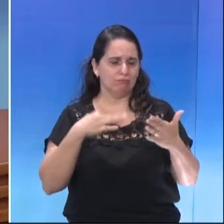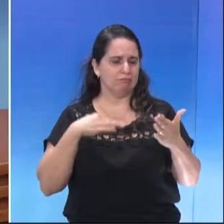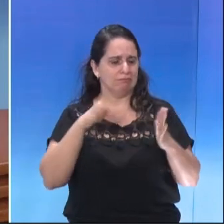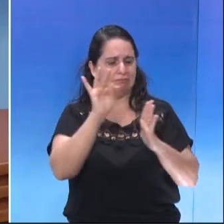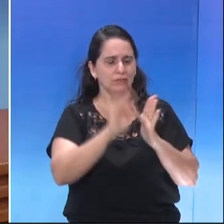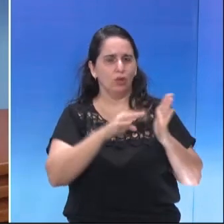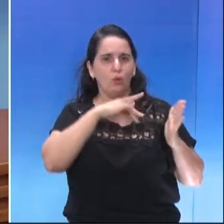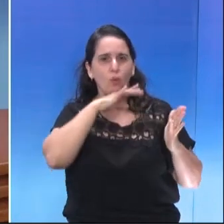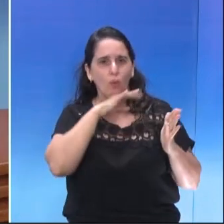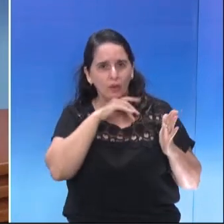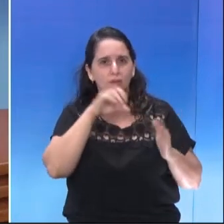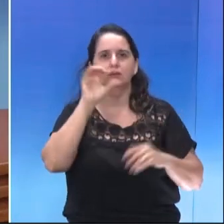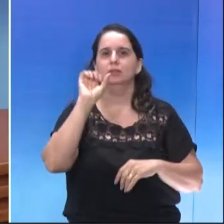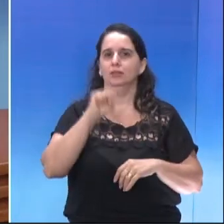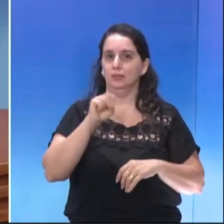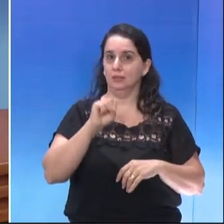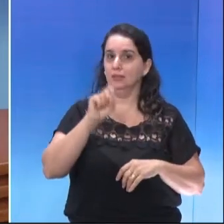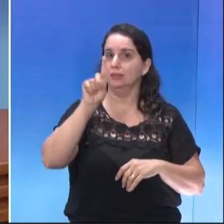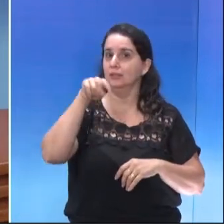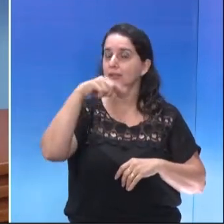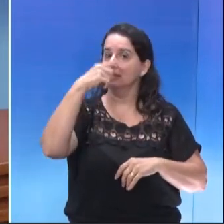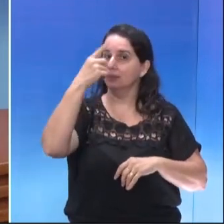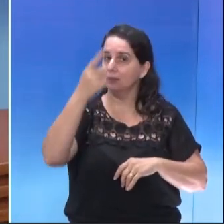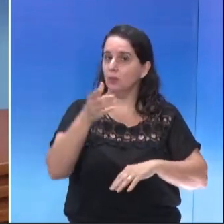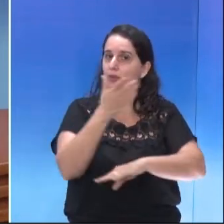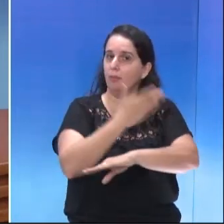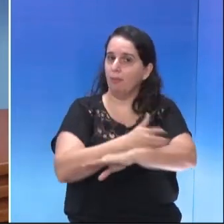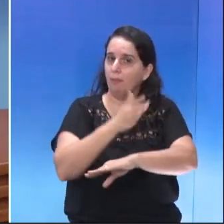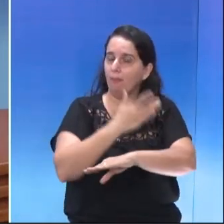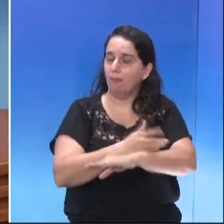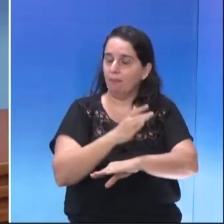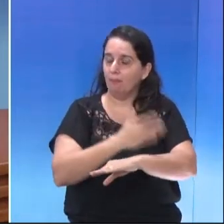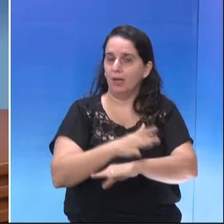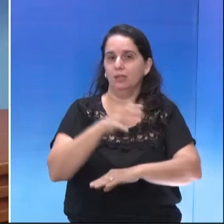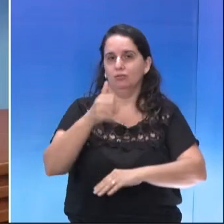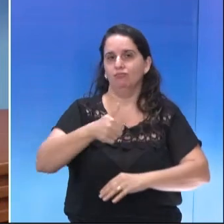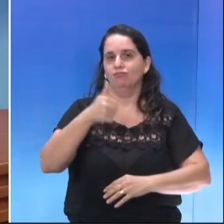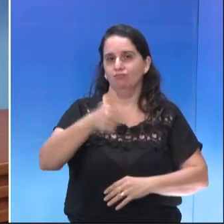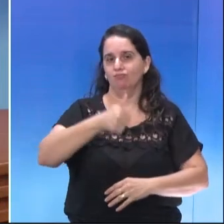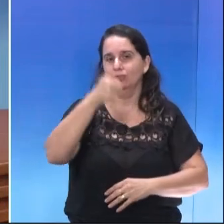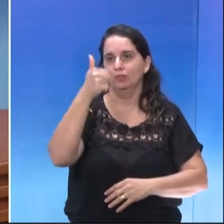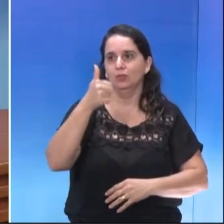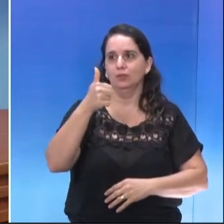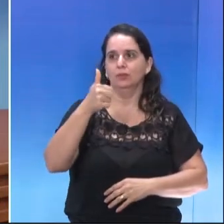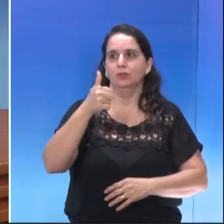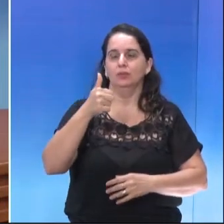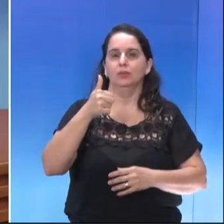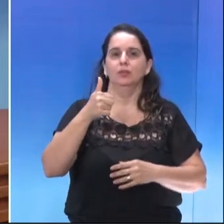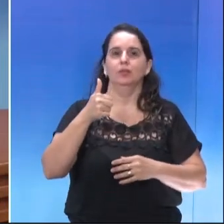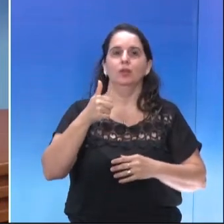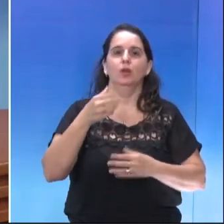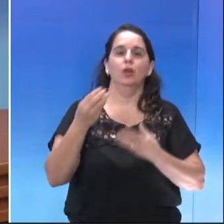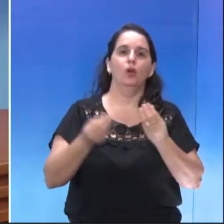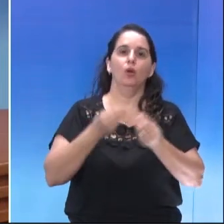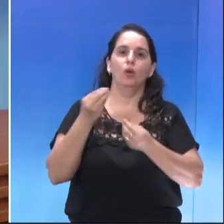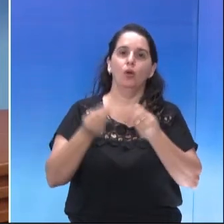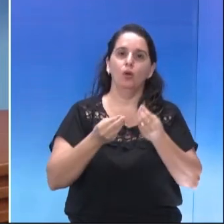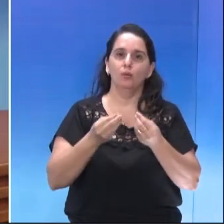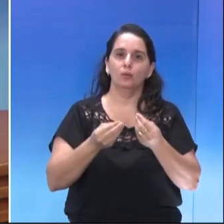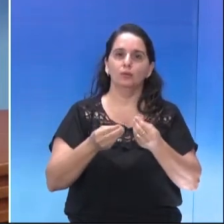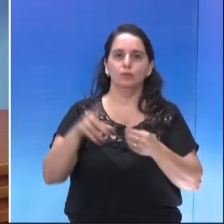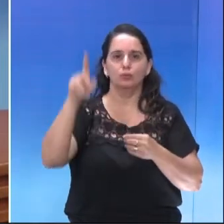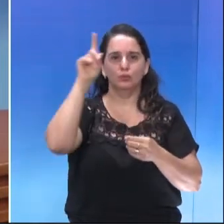no início é sempre assim. O início é mais difícil, porque você ainda não tem o treino. Mas à medida que você